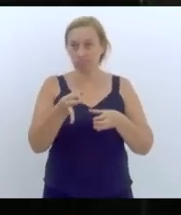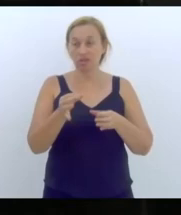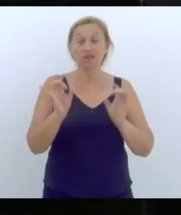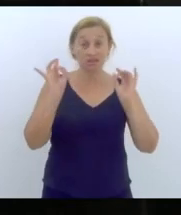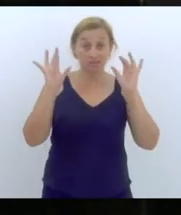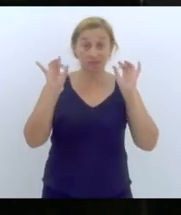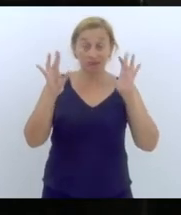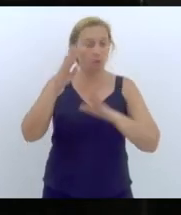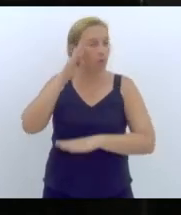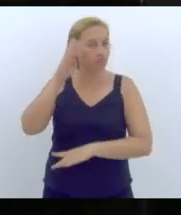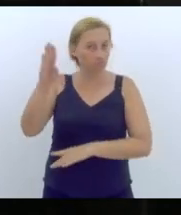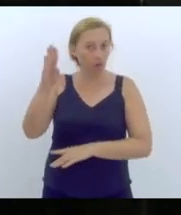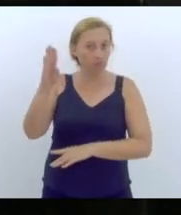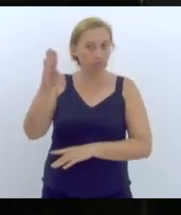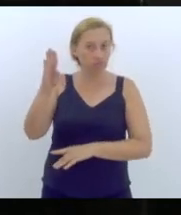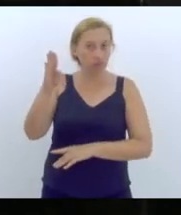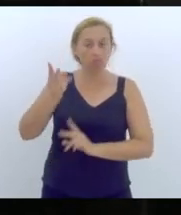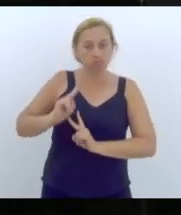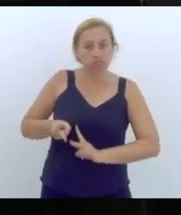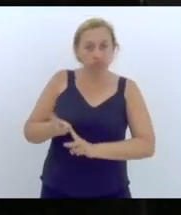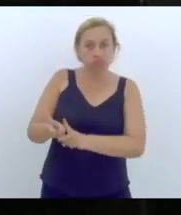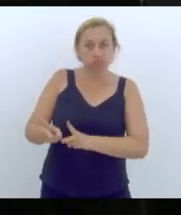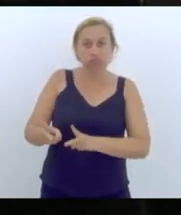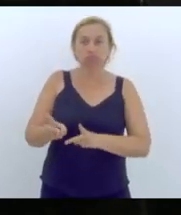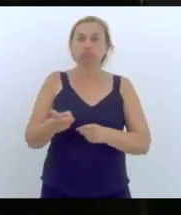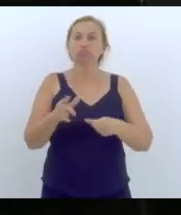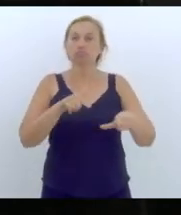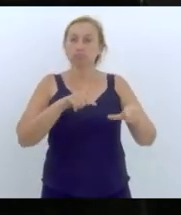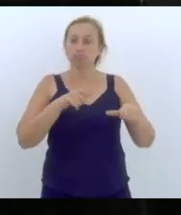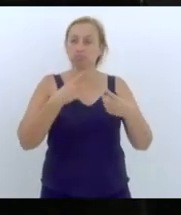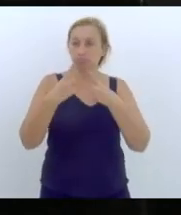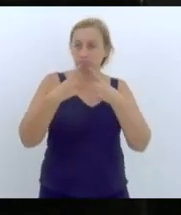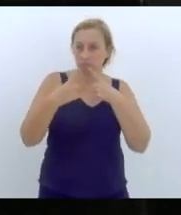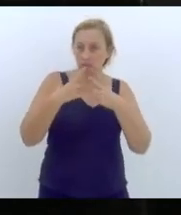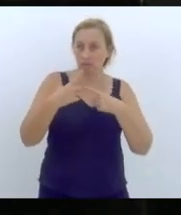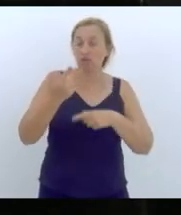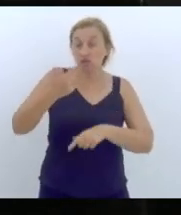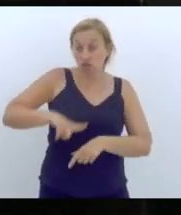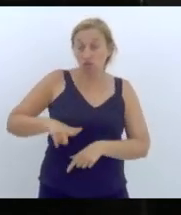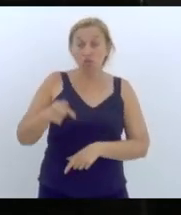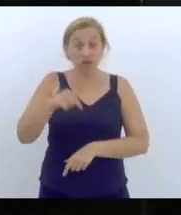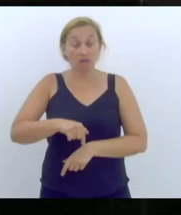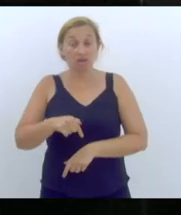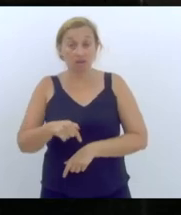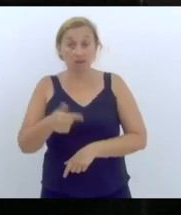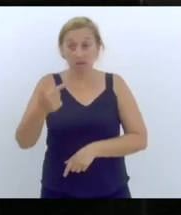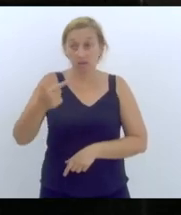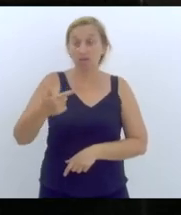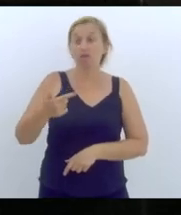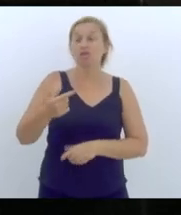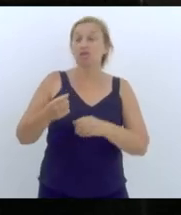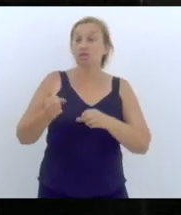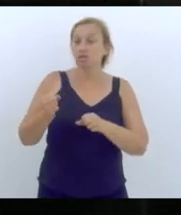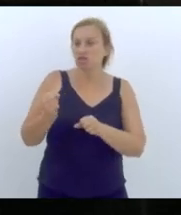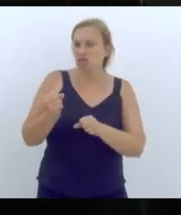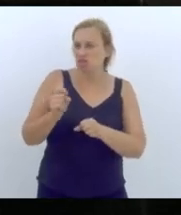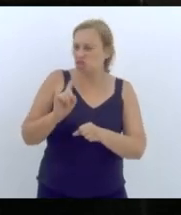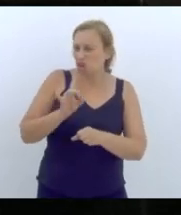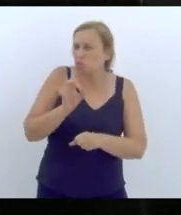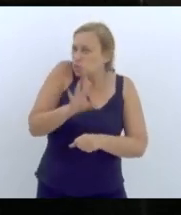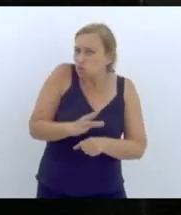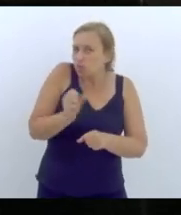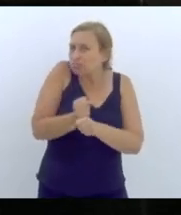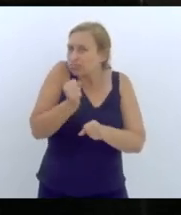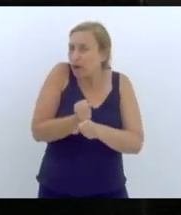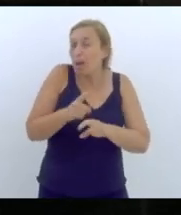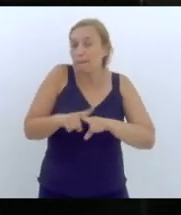comissão vai ser fundamental para a continuidade desse debate, não só, mais uma vez aqui repetindo, de reconstruir, mas para que a gente